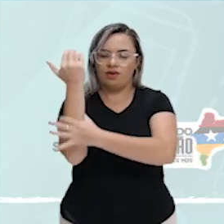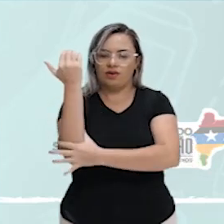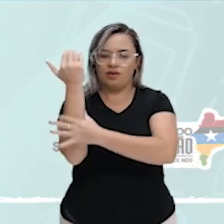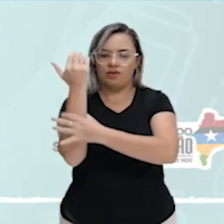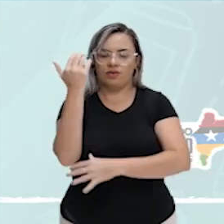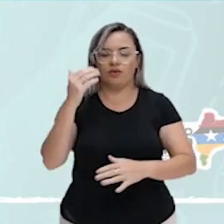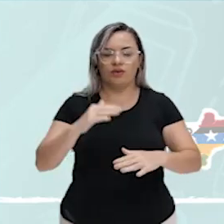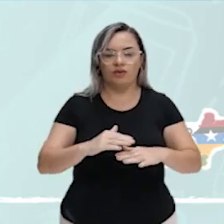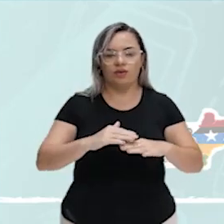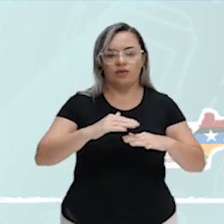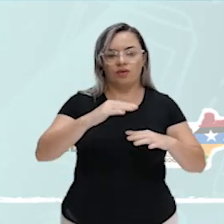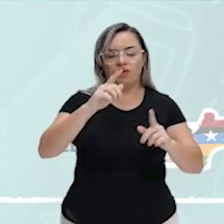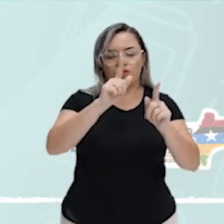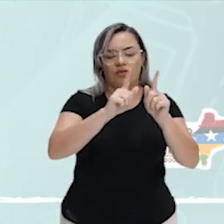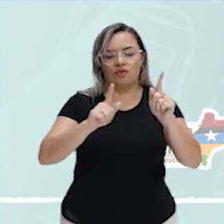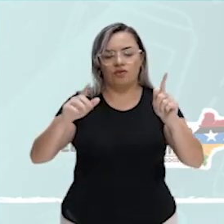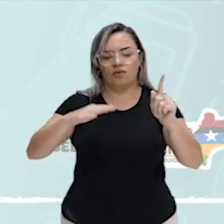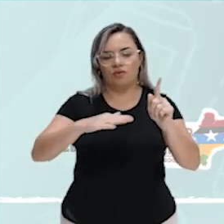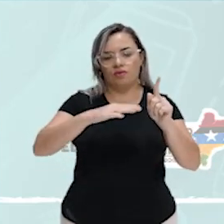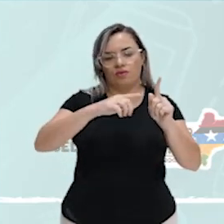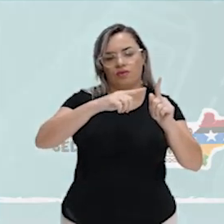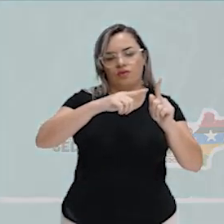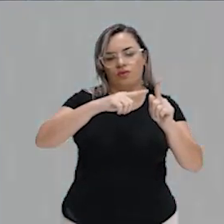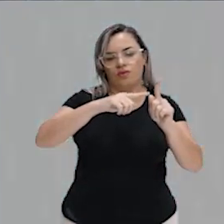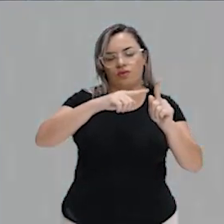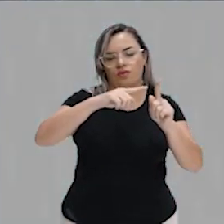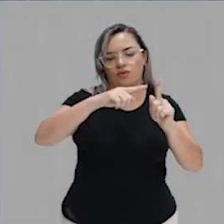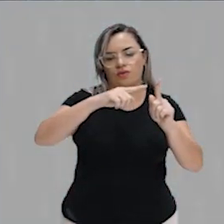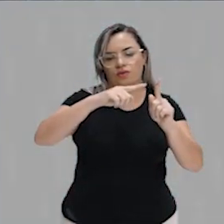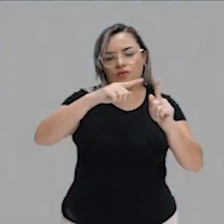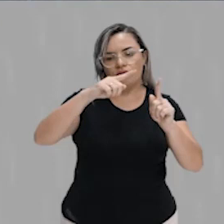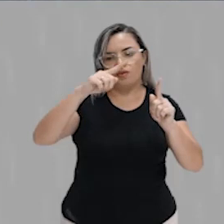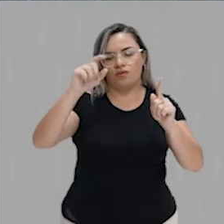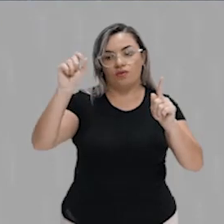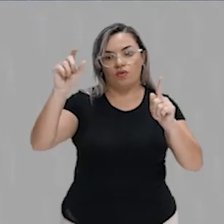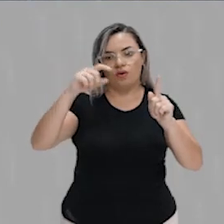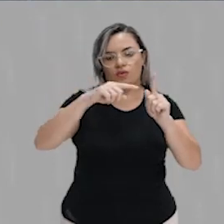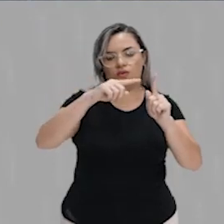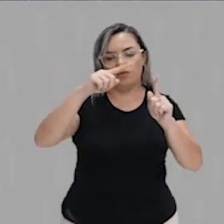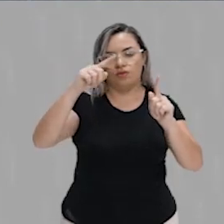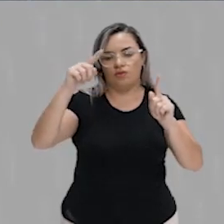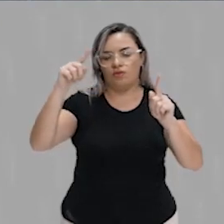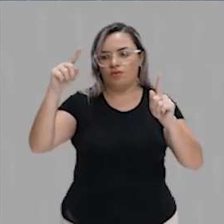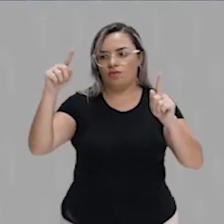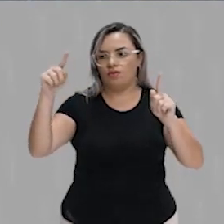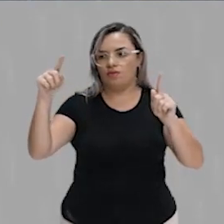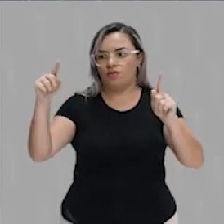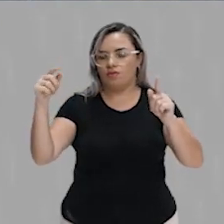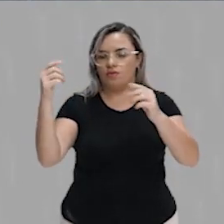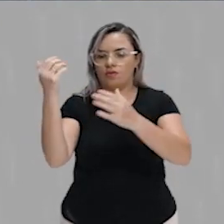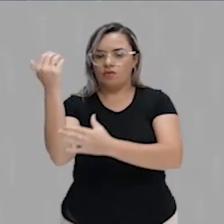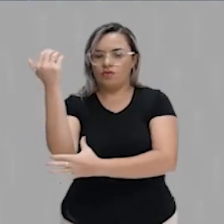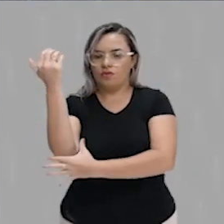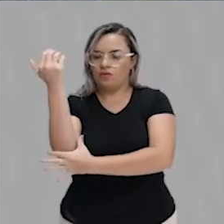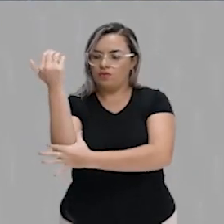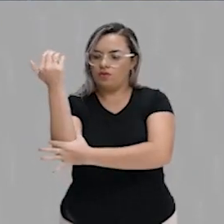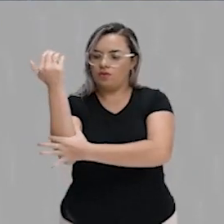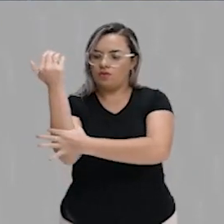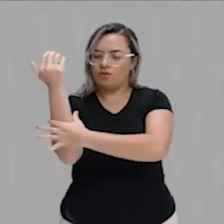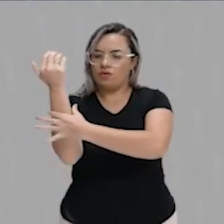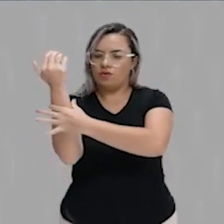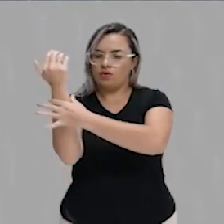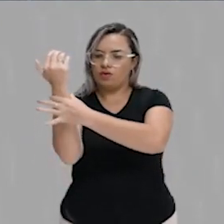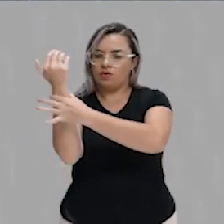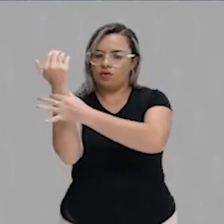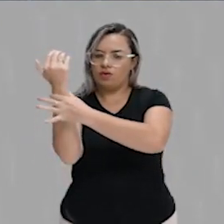ele está adequado para o processo de crescimento do caule, ele vai estar inadequado para o crescimento da